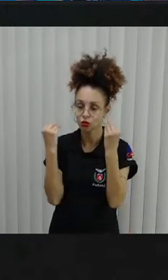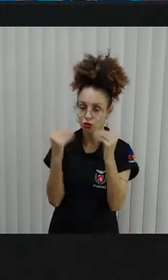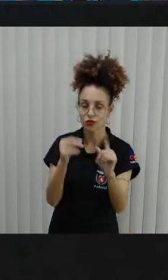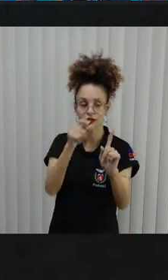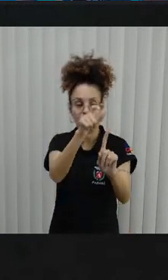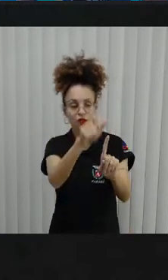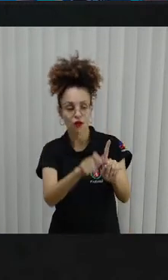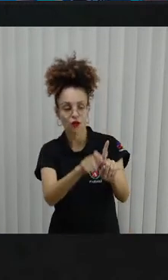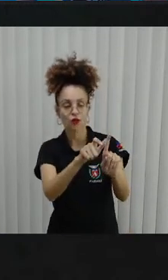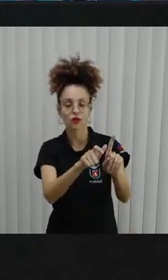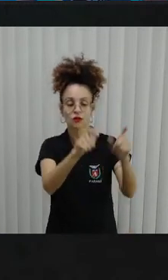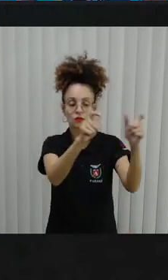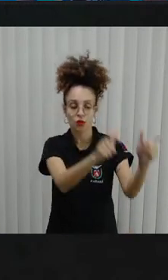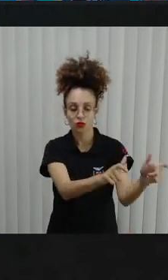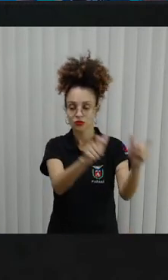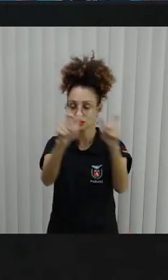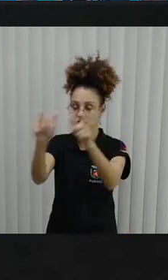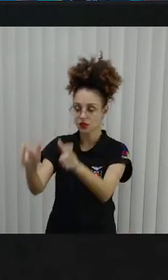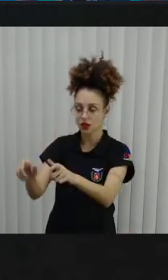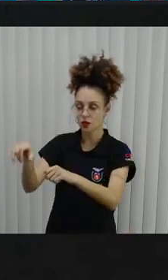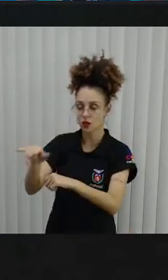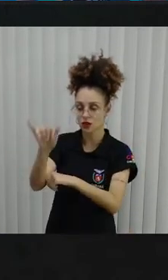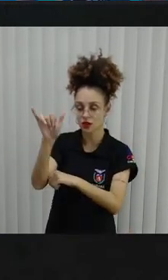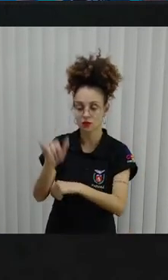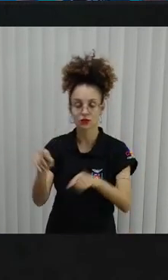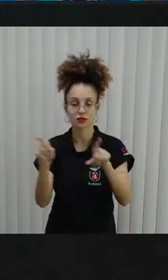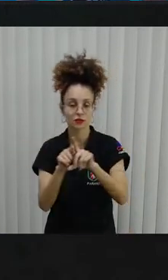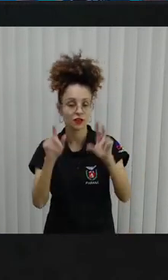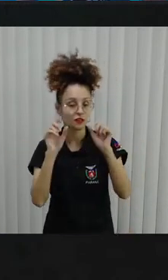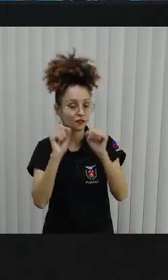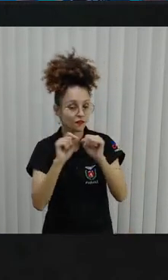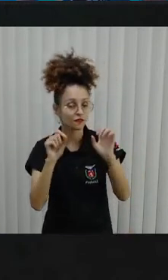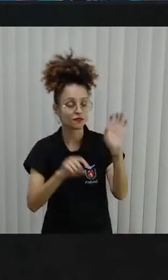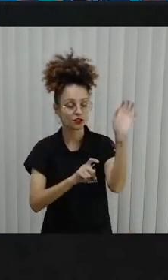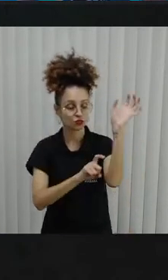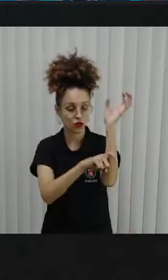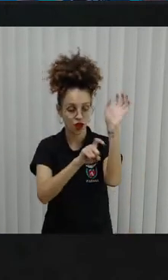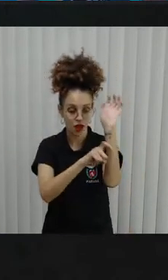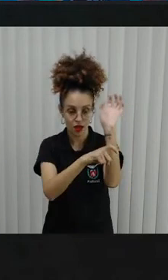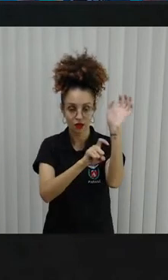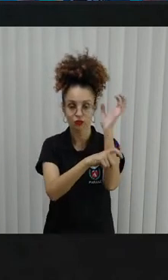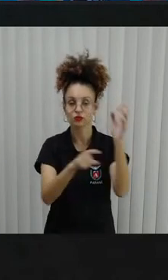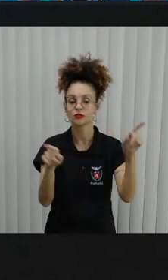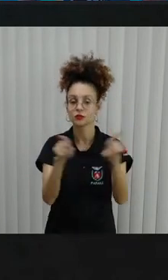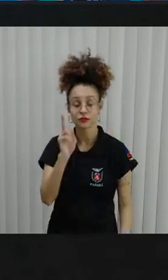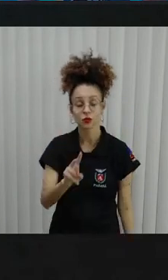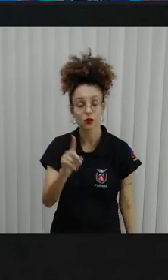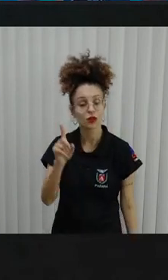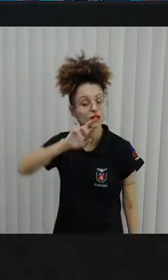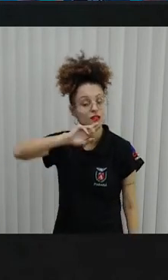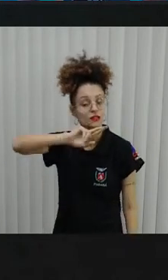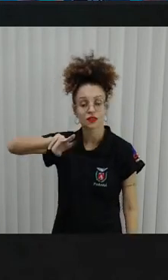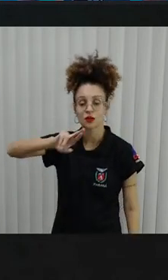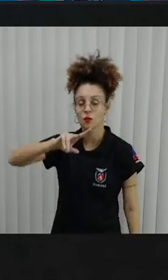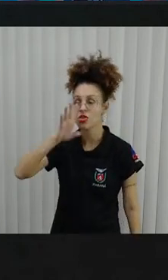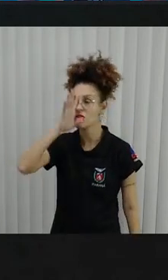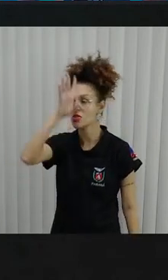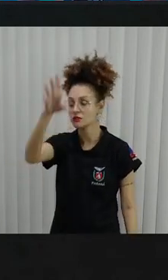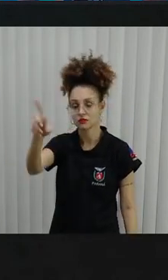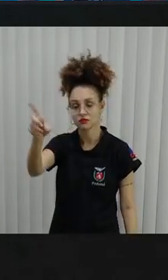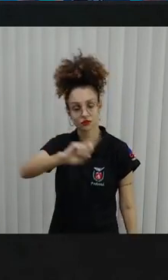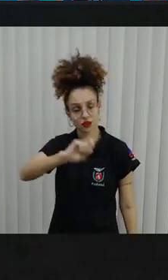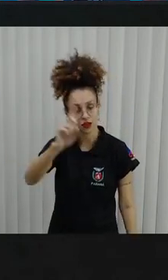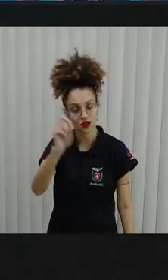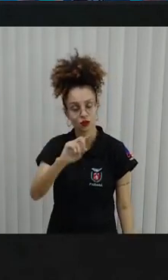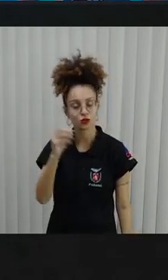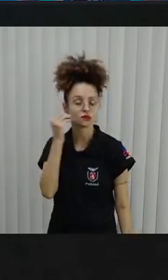vendo a posição Y, testando. Mesma coisa ele fez no Cacto, você viu ali. Assim, não é um chute, né? Ele